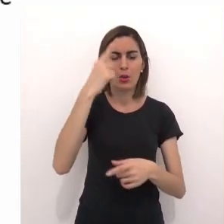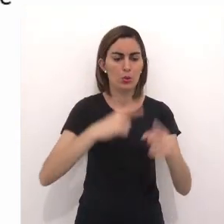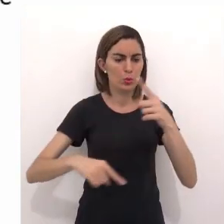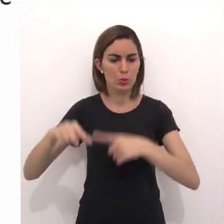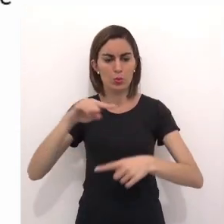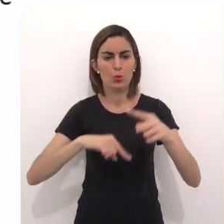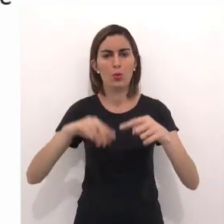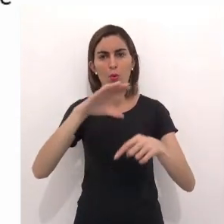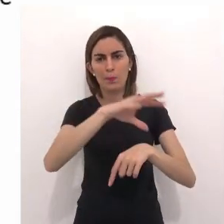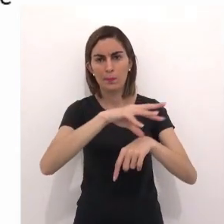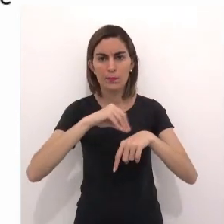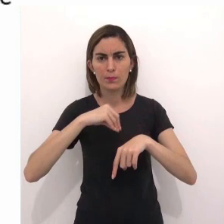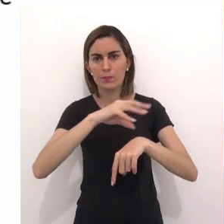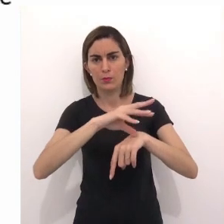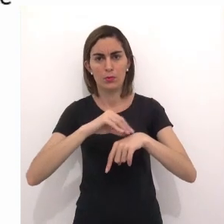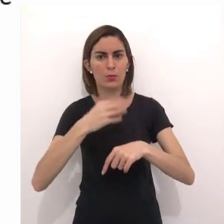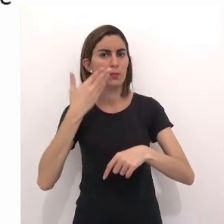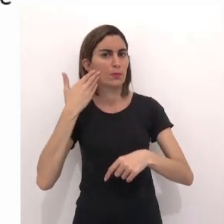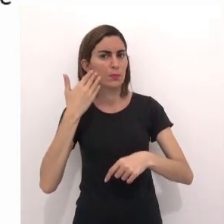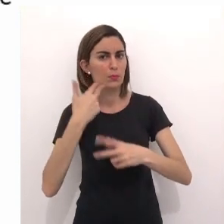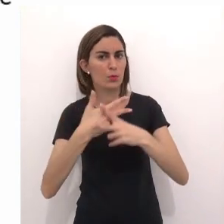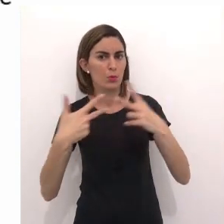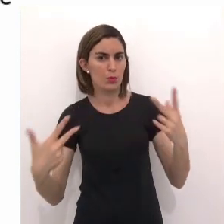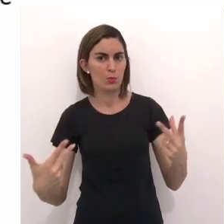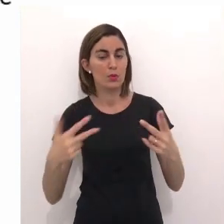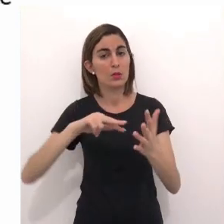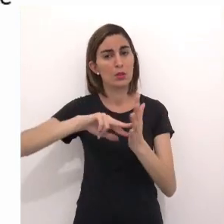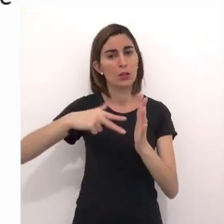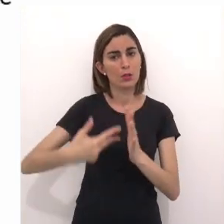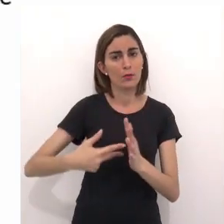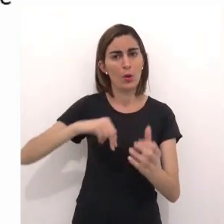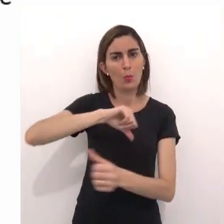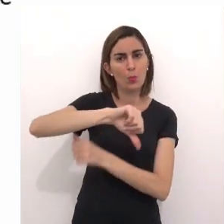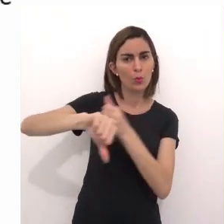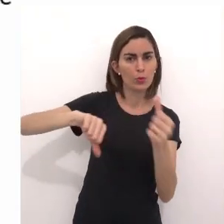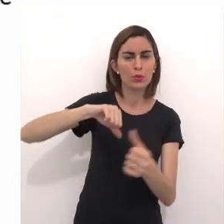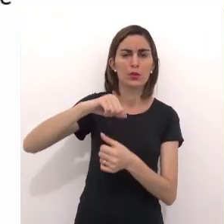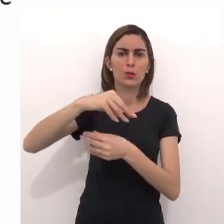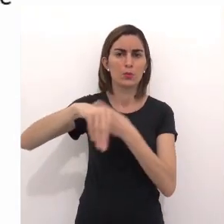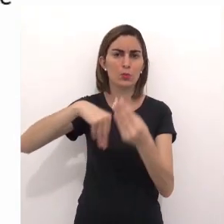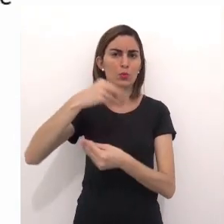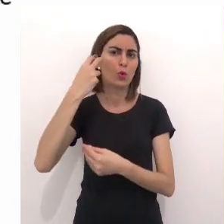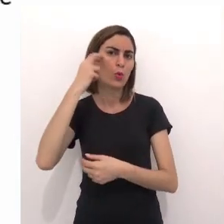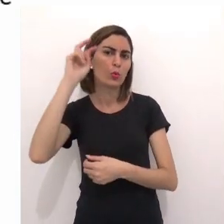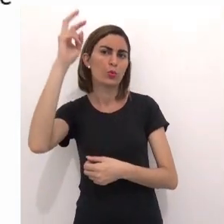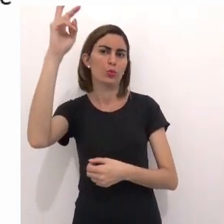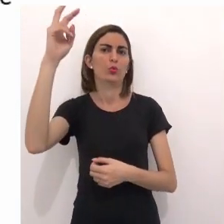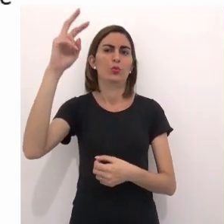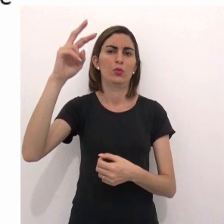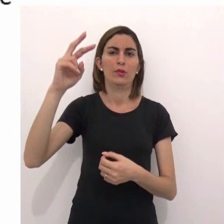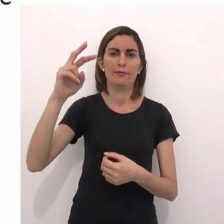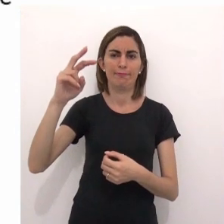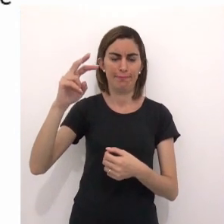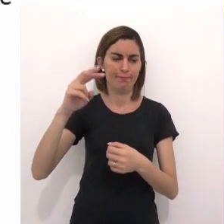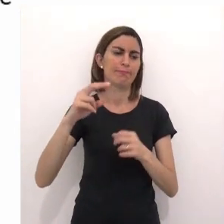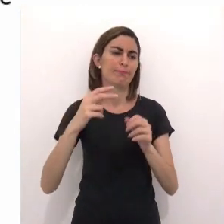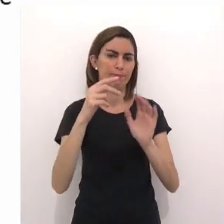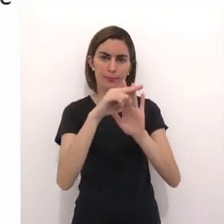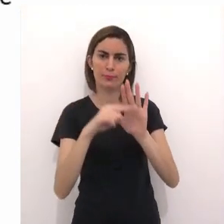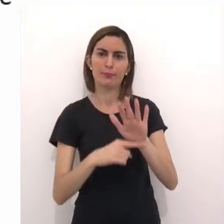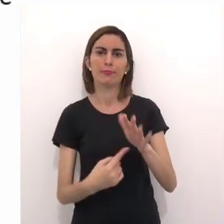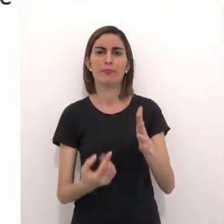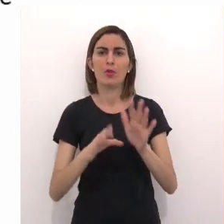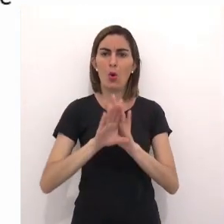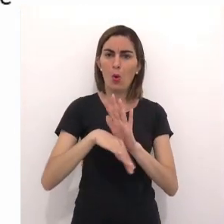dominação colonial, ressignificando seus códigos culturais de acordo com a